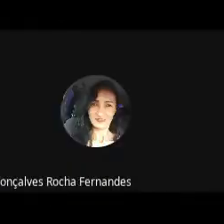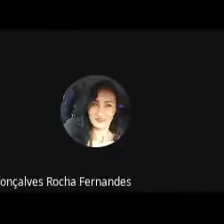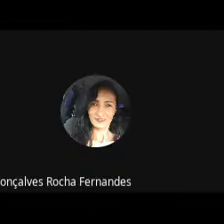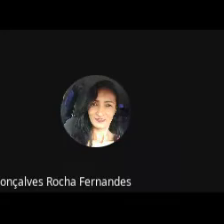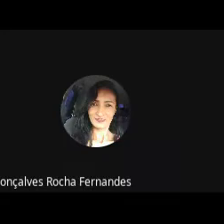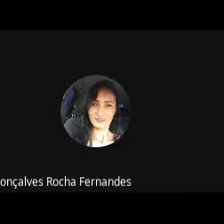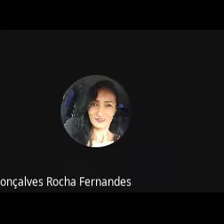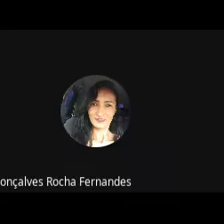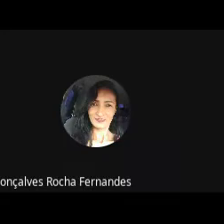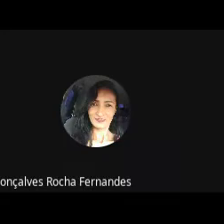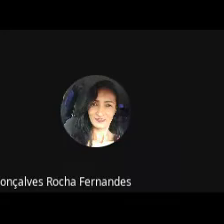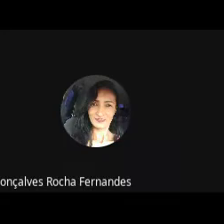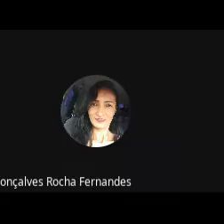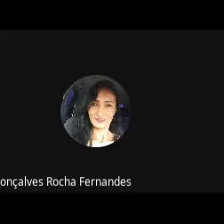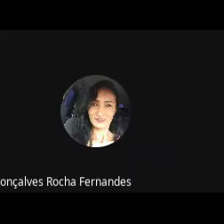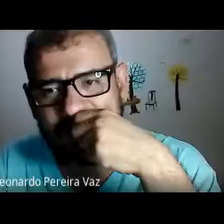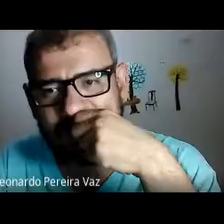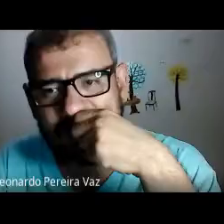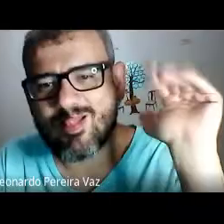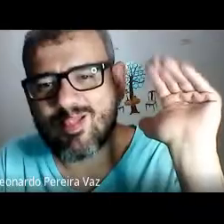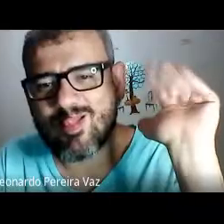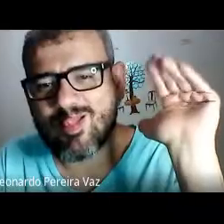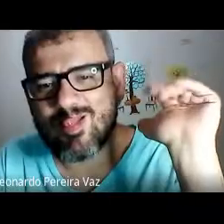Esse tá muito difícil.